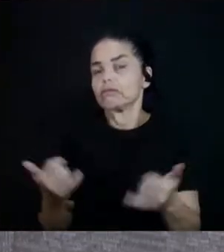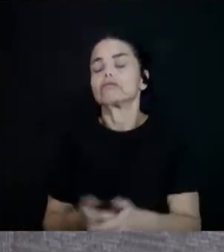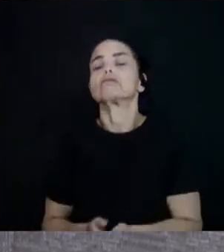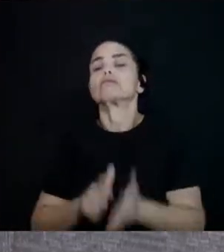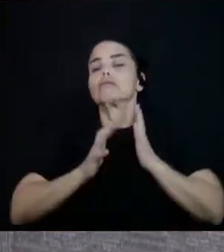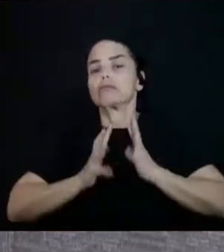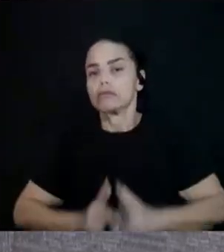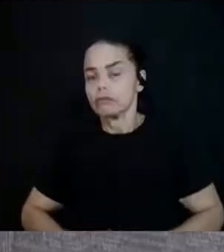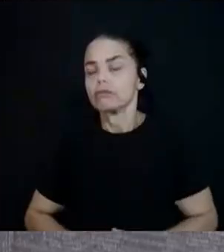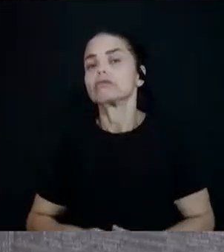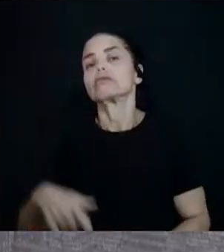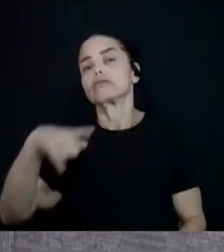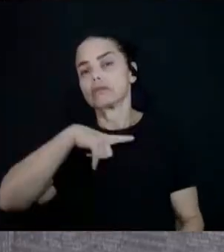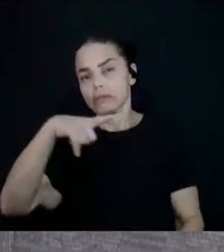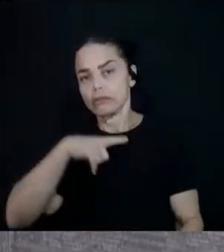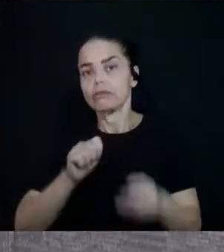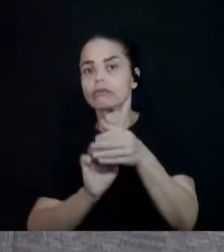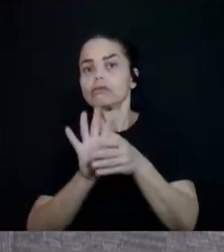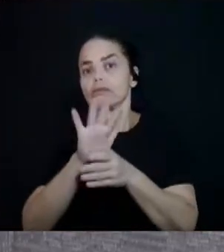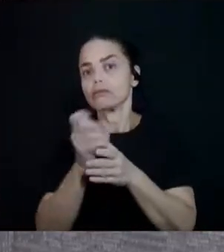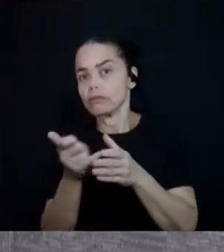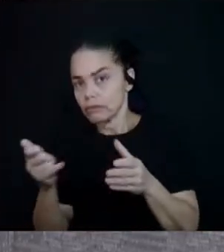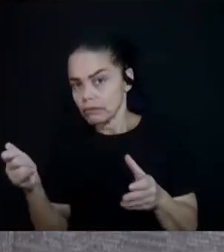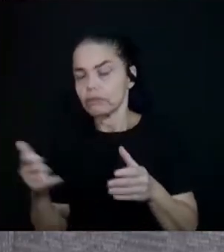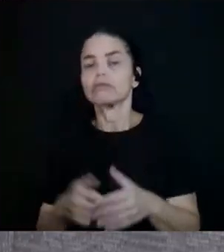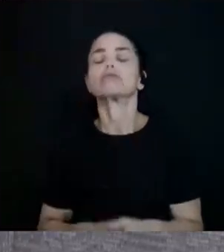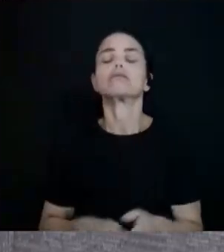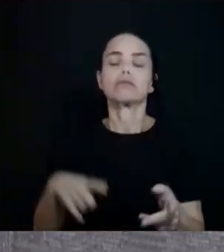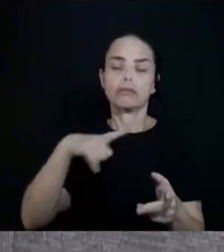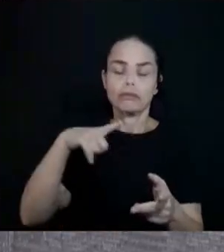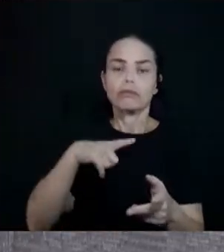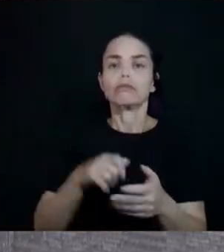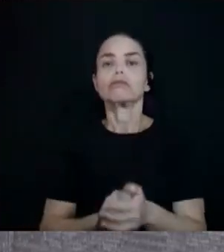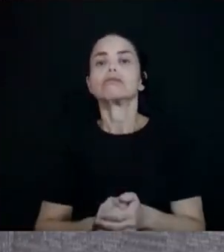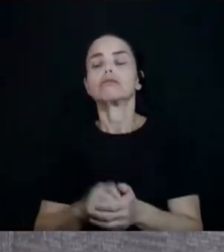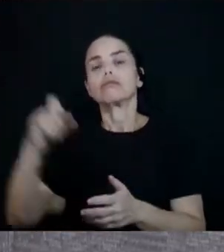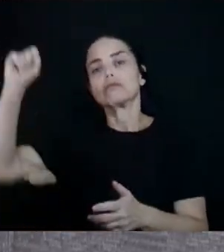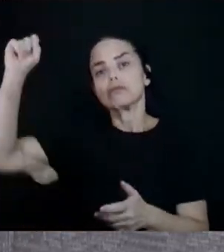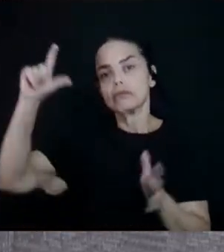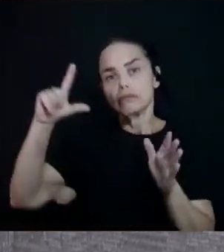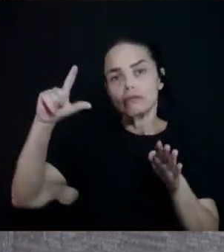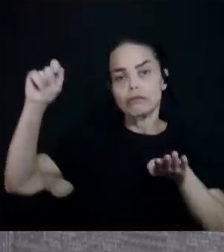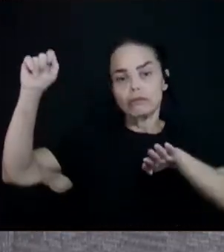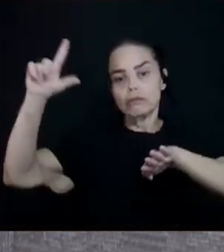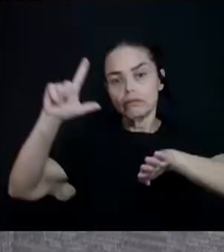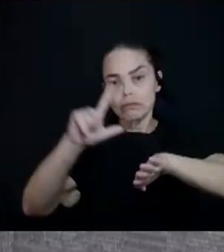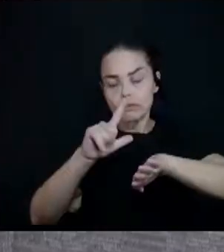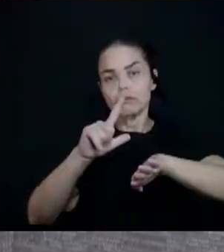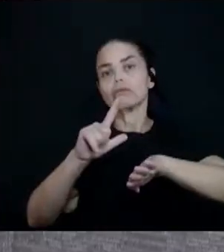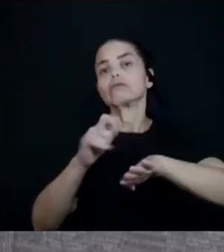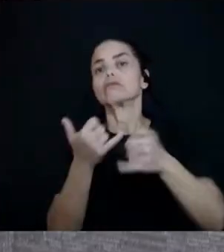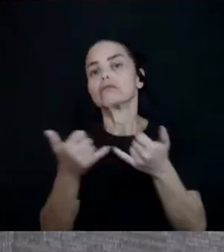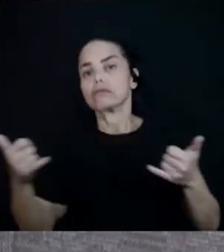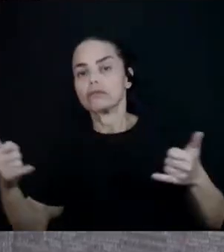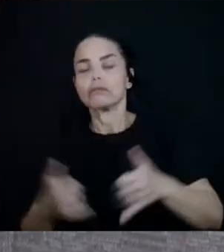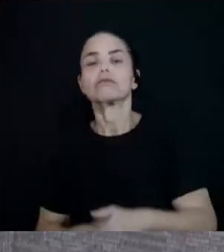temos as hidrelétricas, como nós temos a energia solar, a energia eólica. Então, o Brasil não precisa de incineração. Isso seria